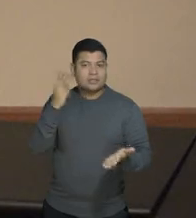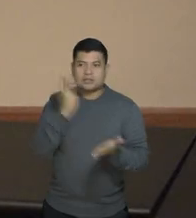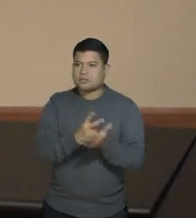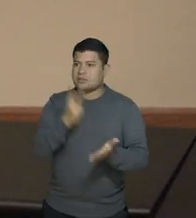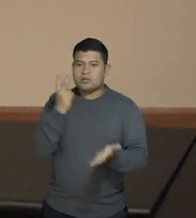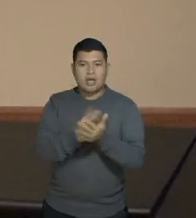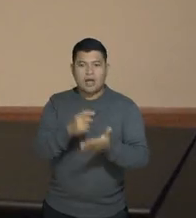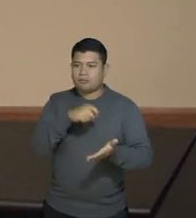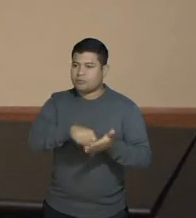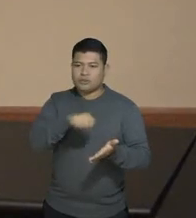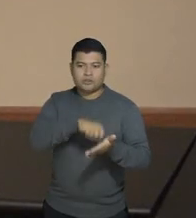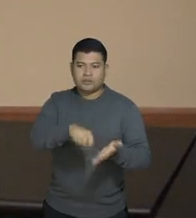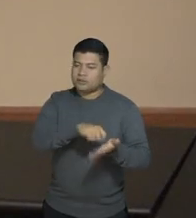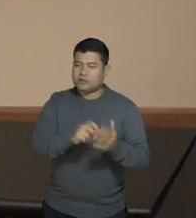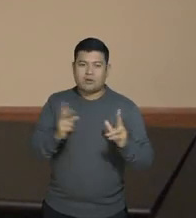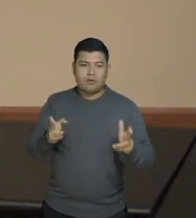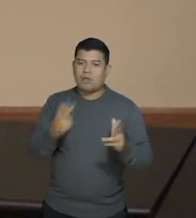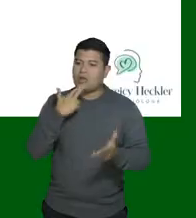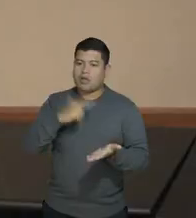ao pé da letra.